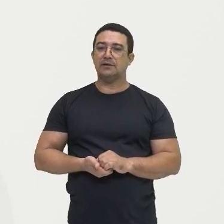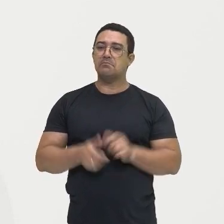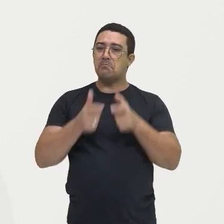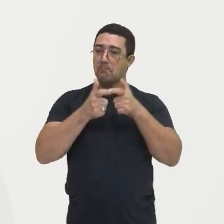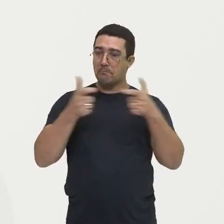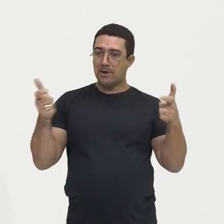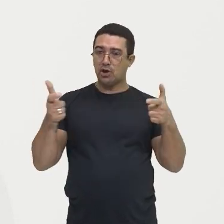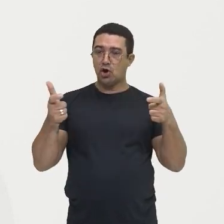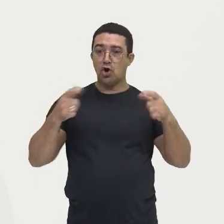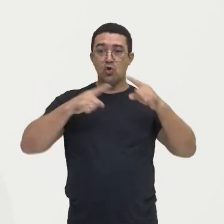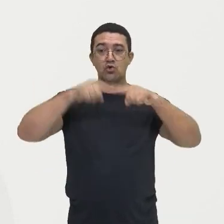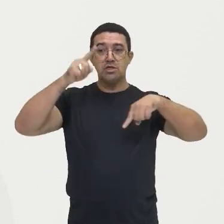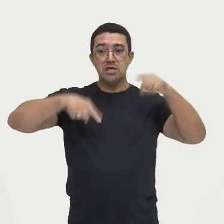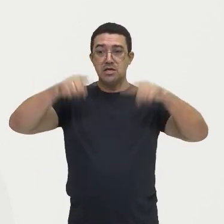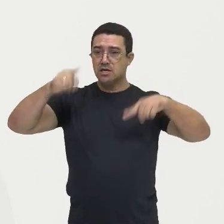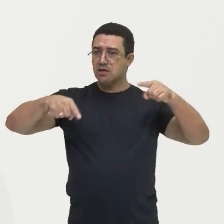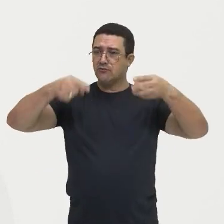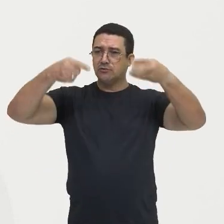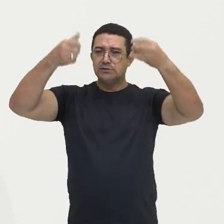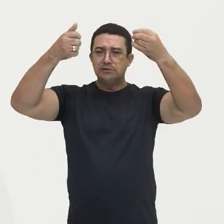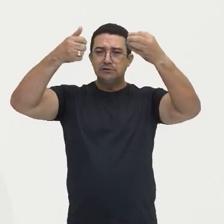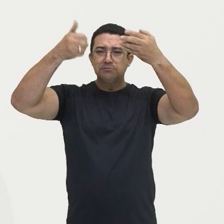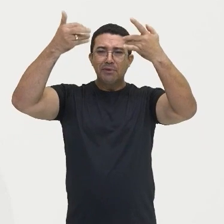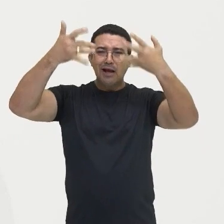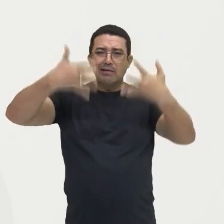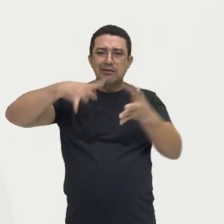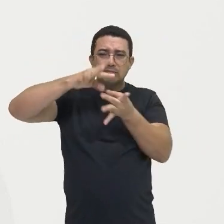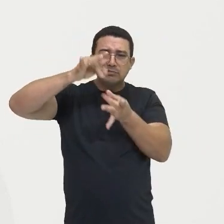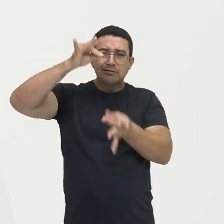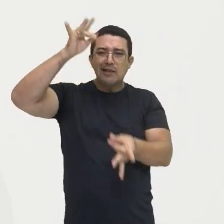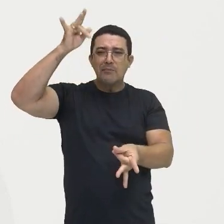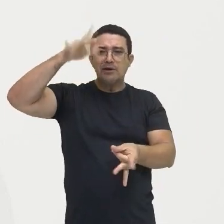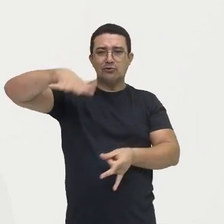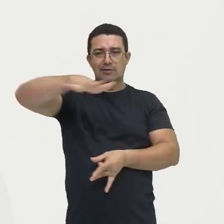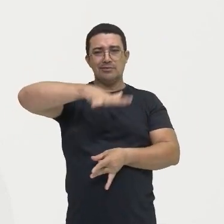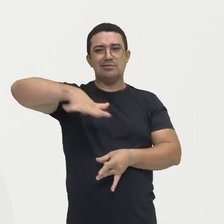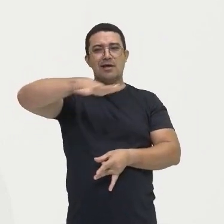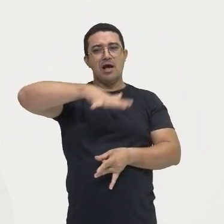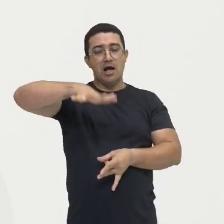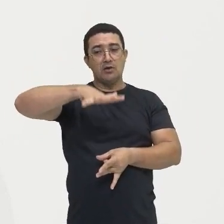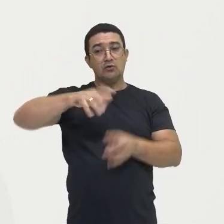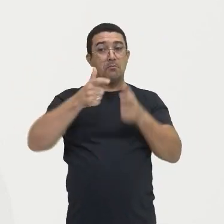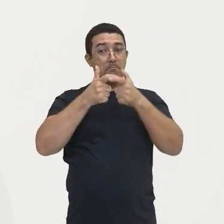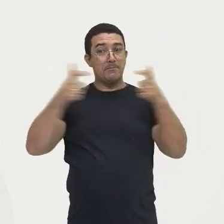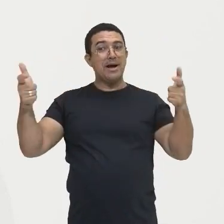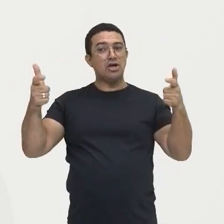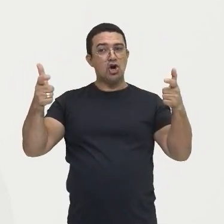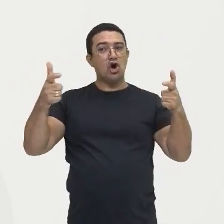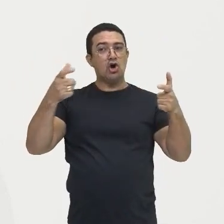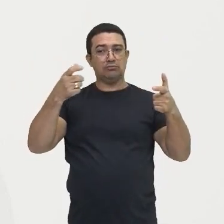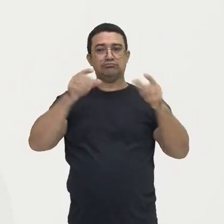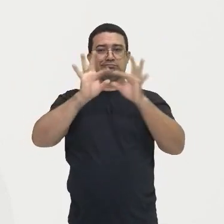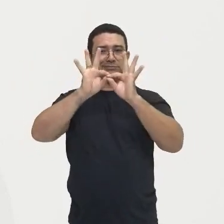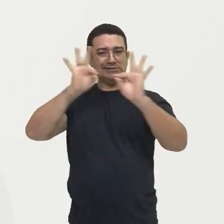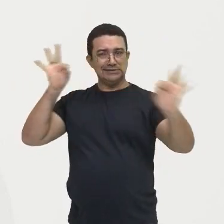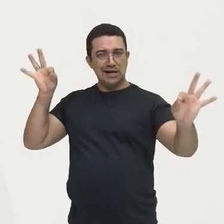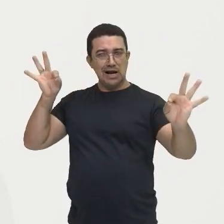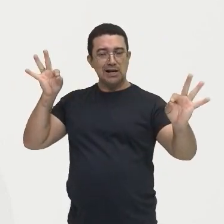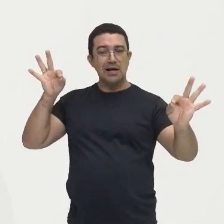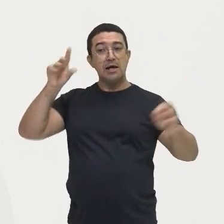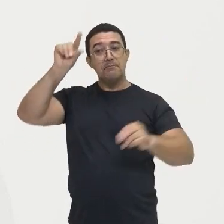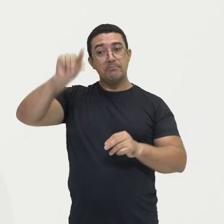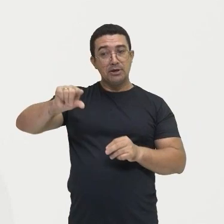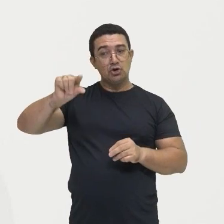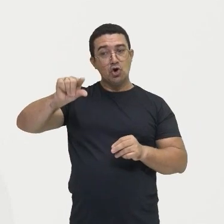maior o nível de detalhamento também nós iremos ter, tá certo? Então, quanto maior a escala, menor a área representada, mas o número